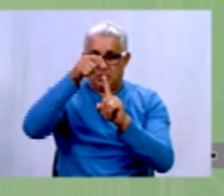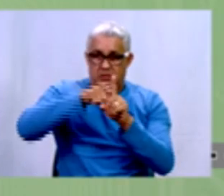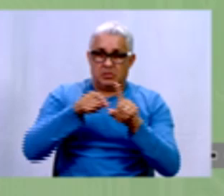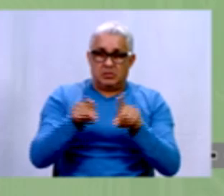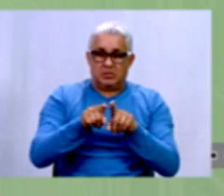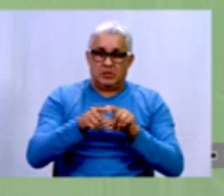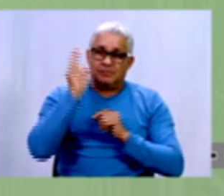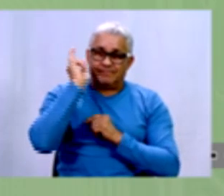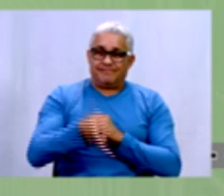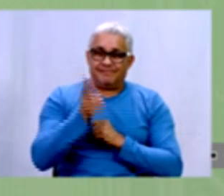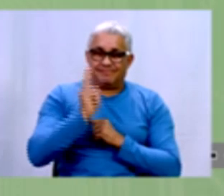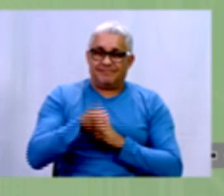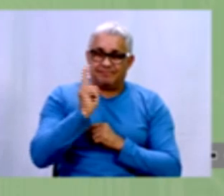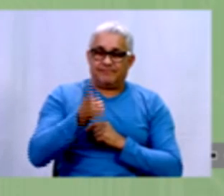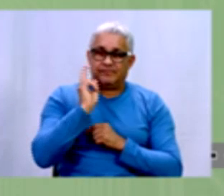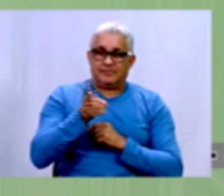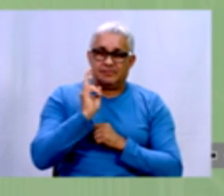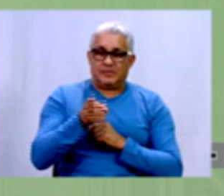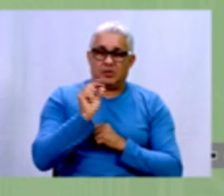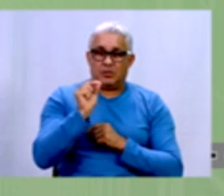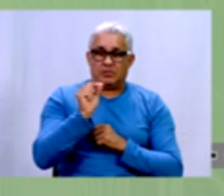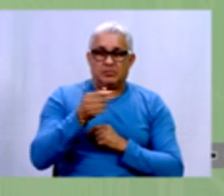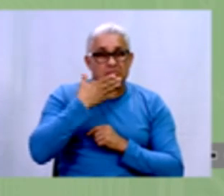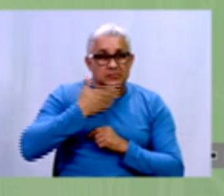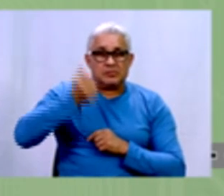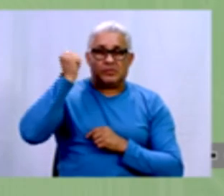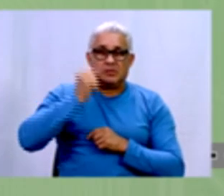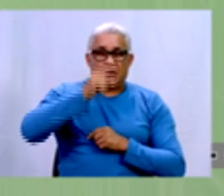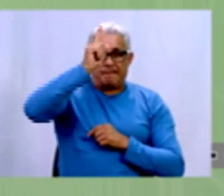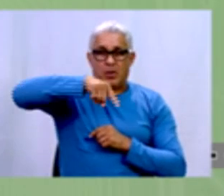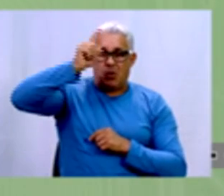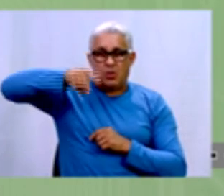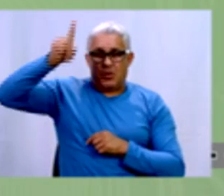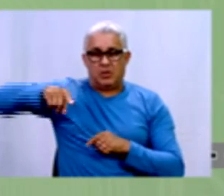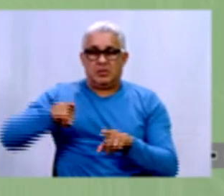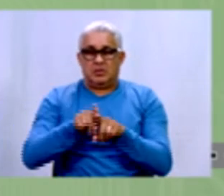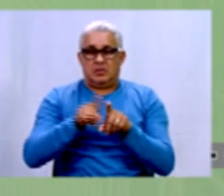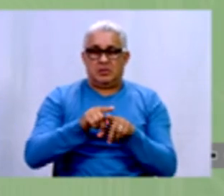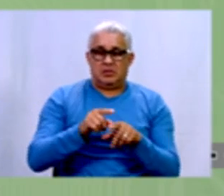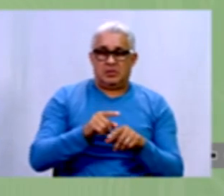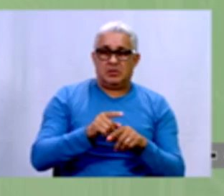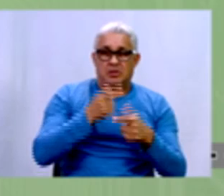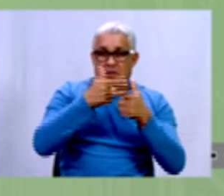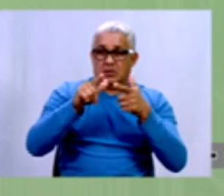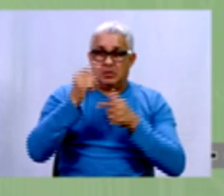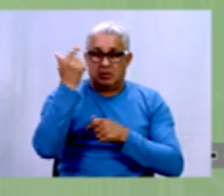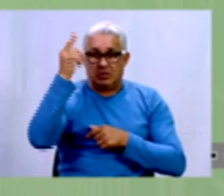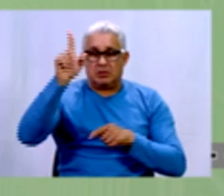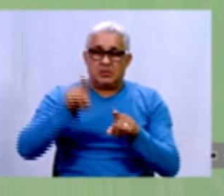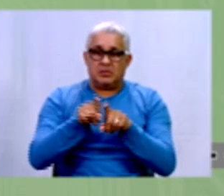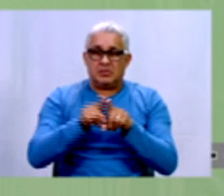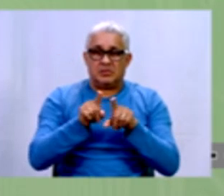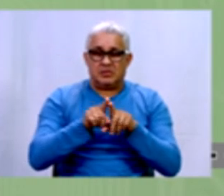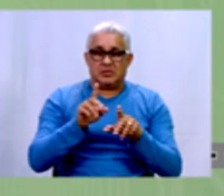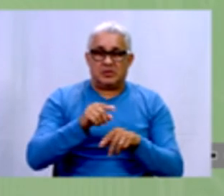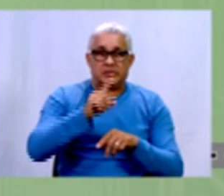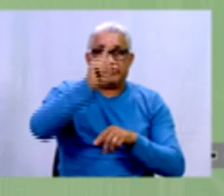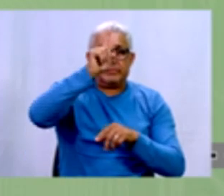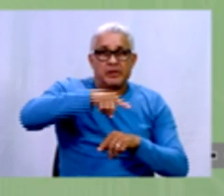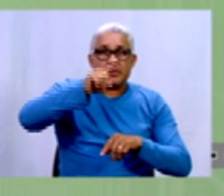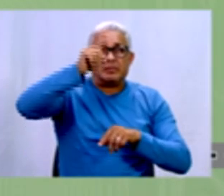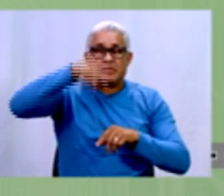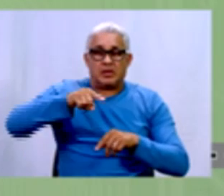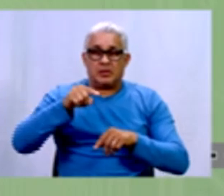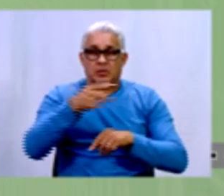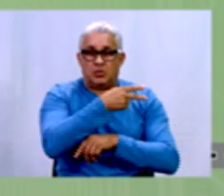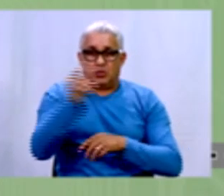período constante leva a um melhor ritmo. Então, uma outra questão é não ficar oscilando de 2 a